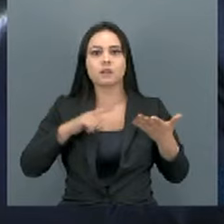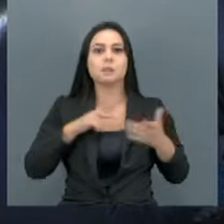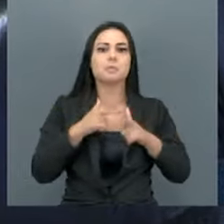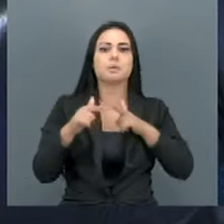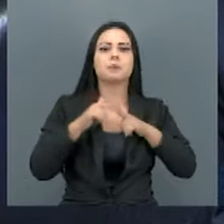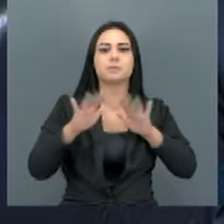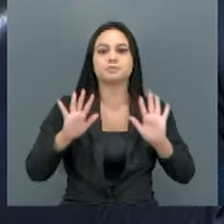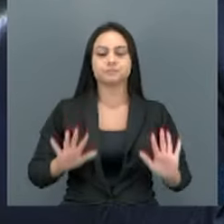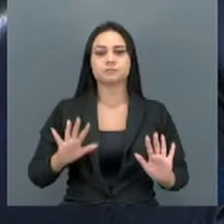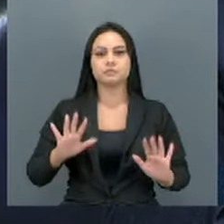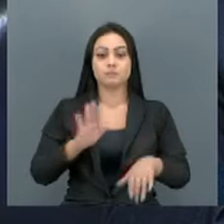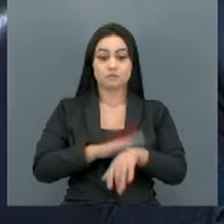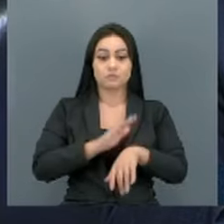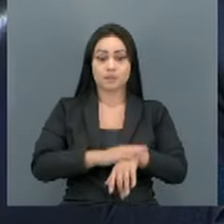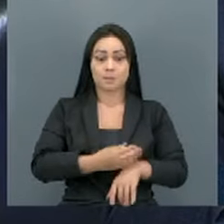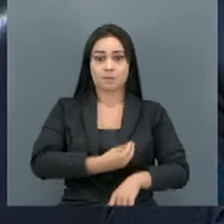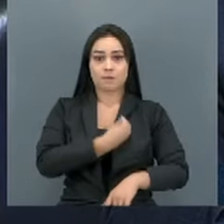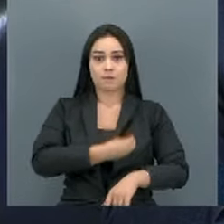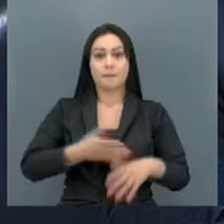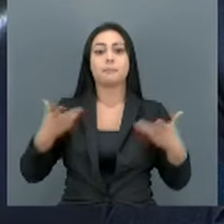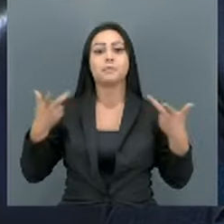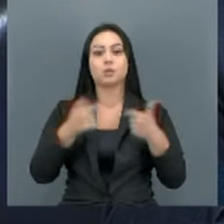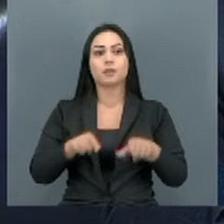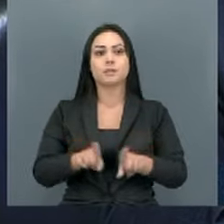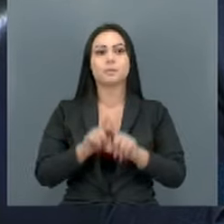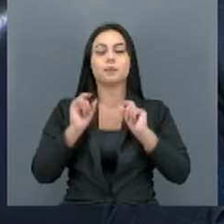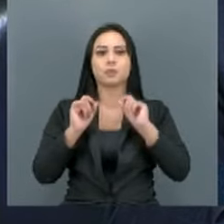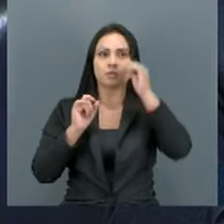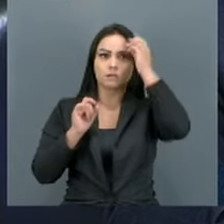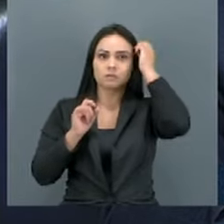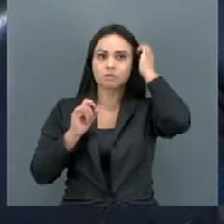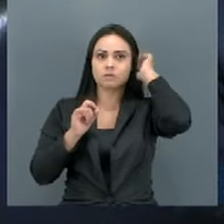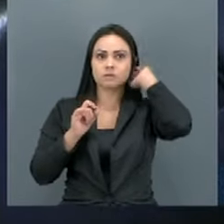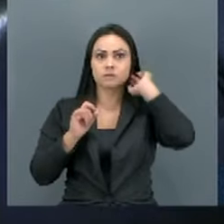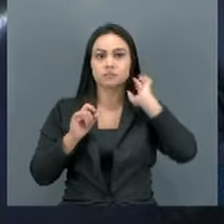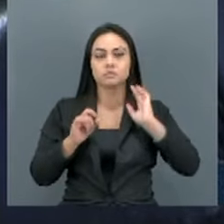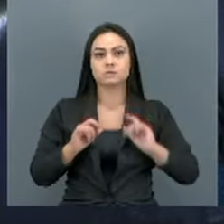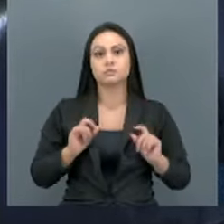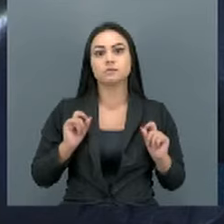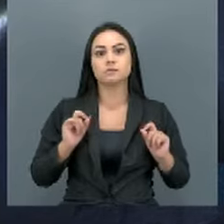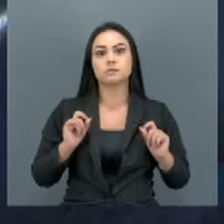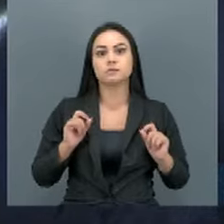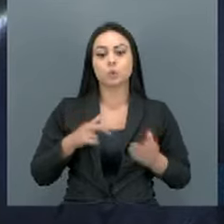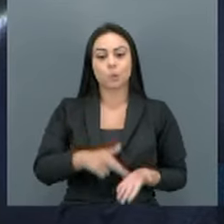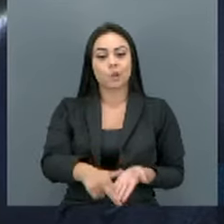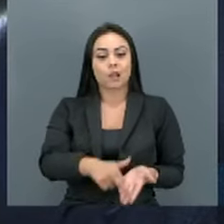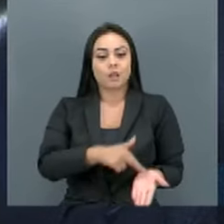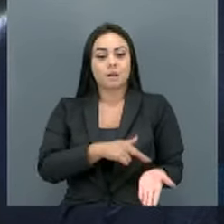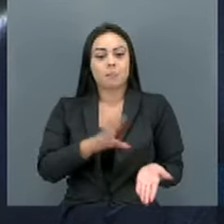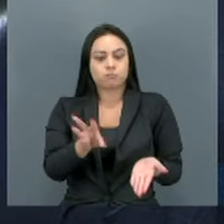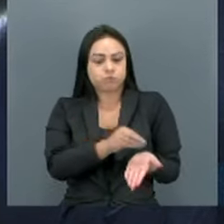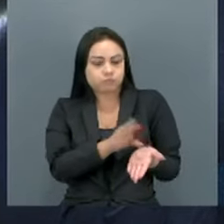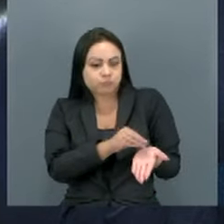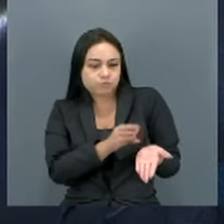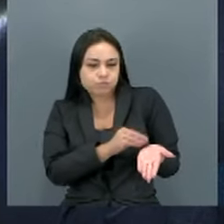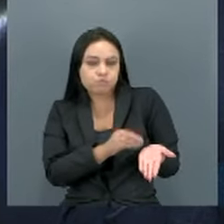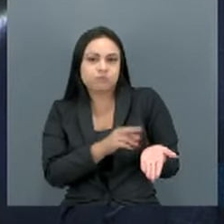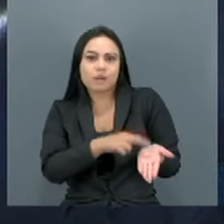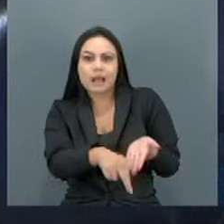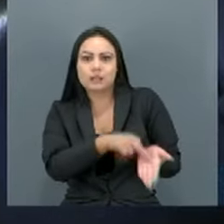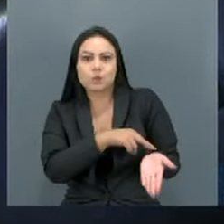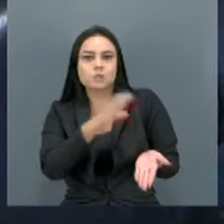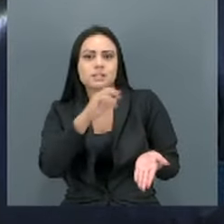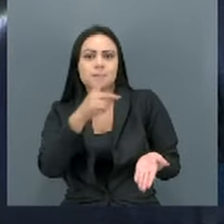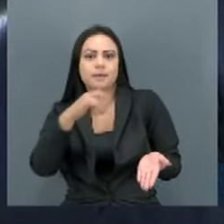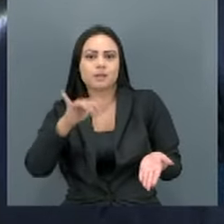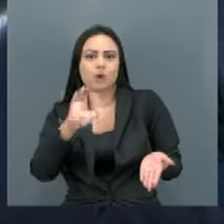para melhorar, inclusive, enriquecer o relatório final da CPI das ONGs. Tá?